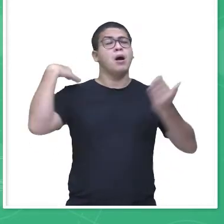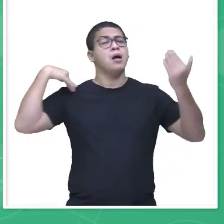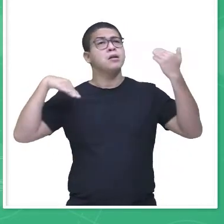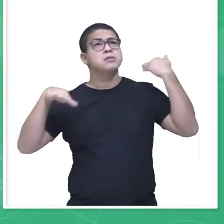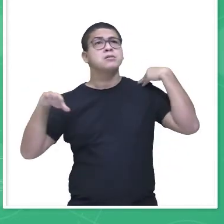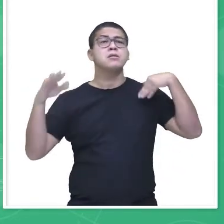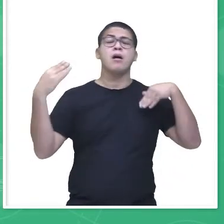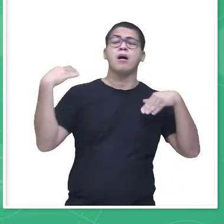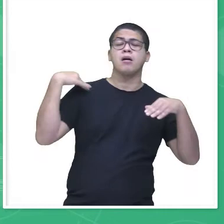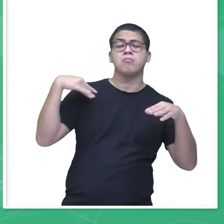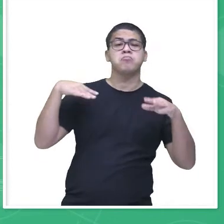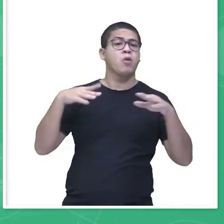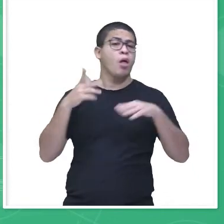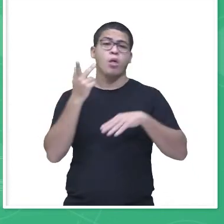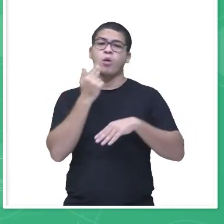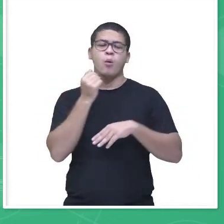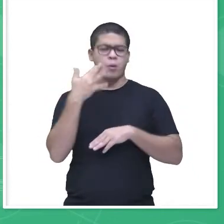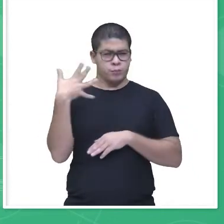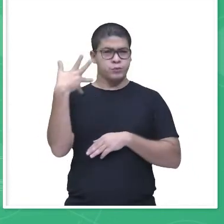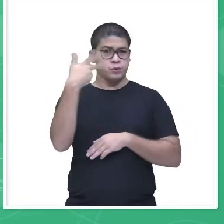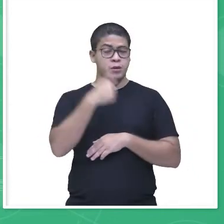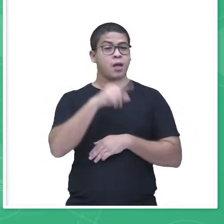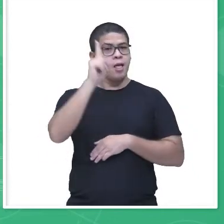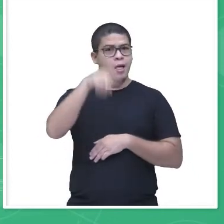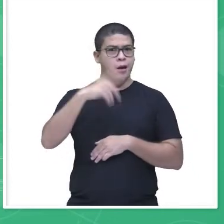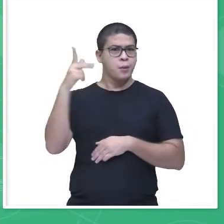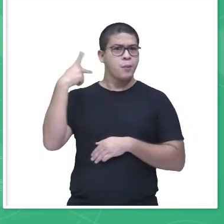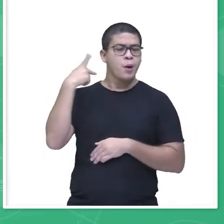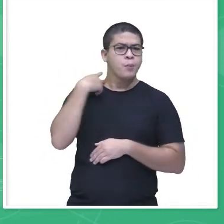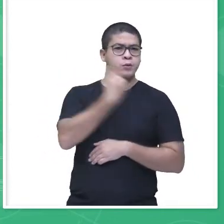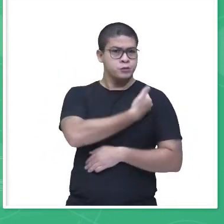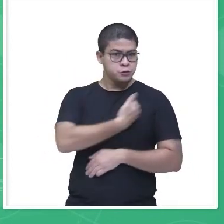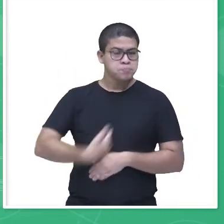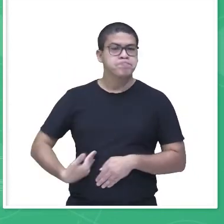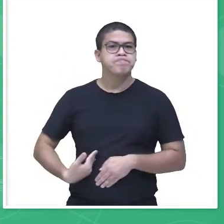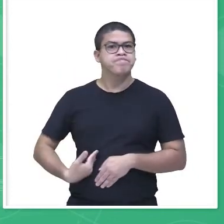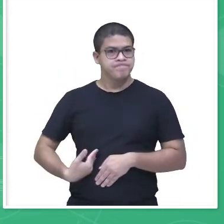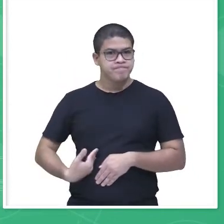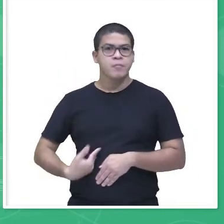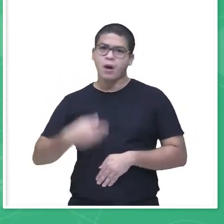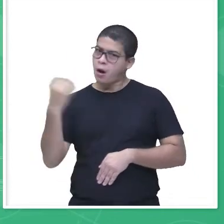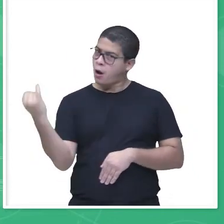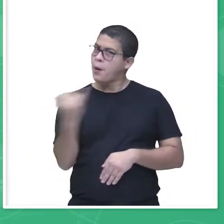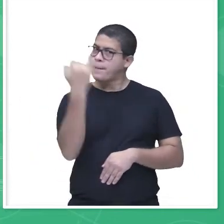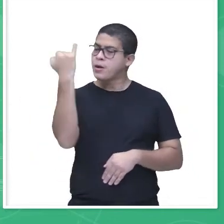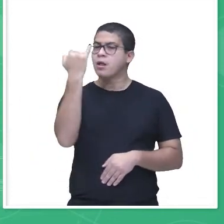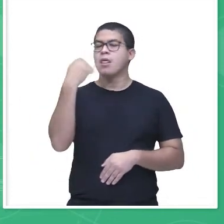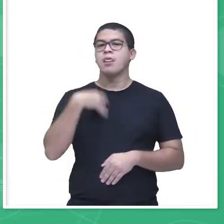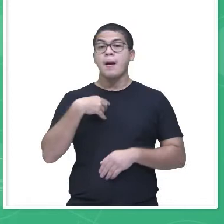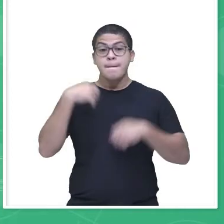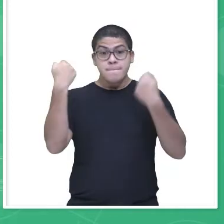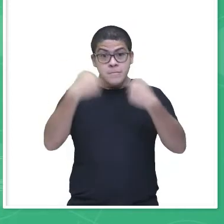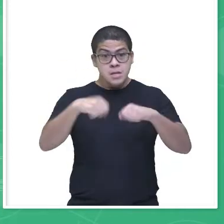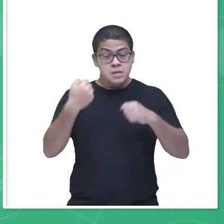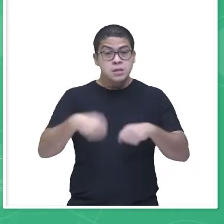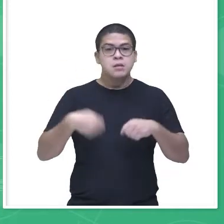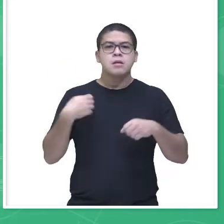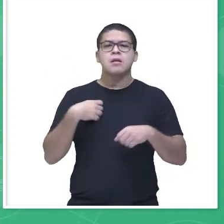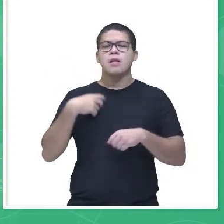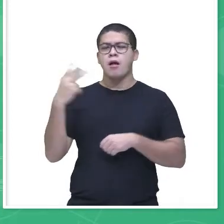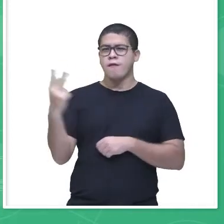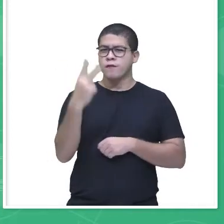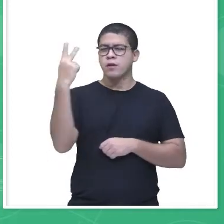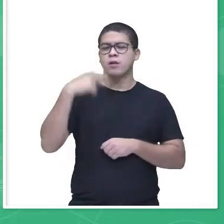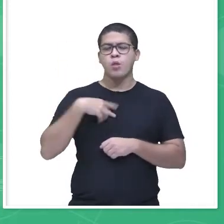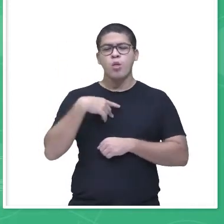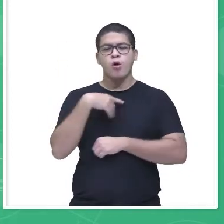dois aspectos, isso é uma questão de política pública, gente. Então quando a gente passa a valorizar nossos espaços ecológicos, a